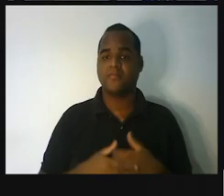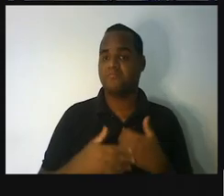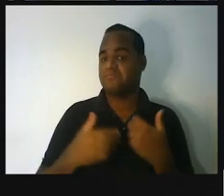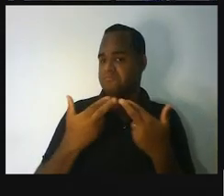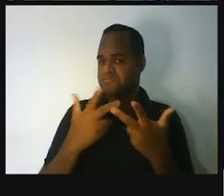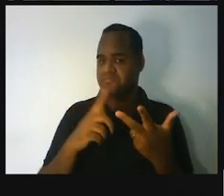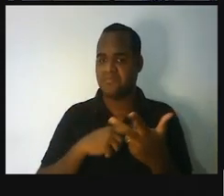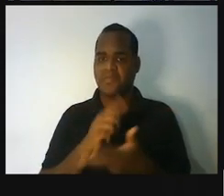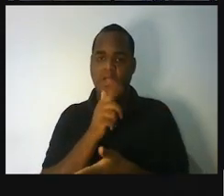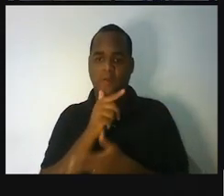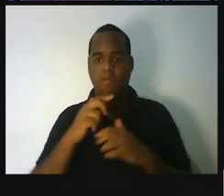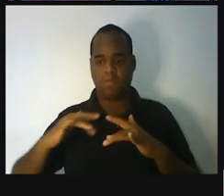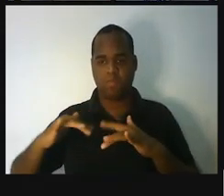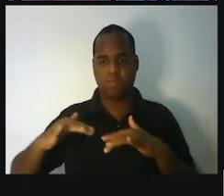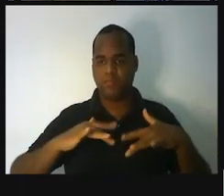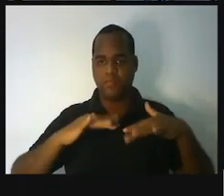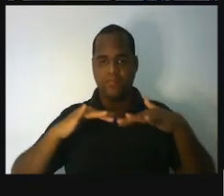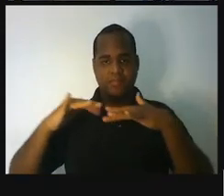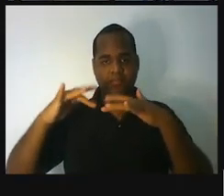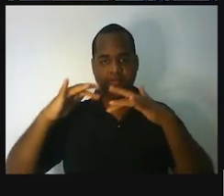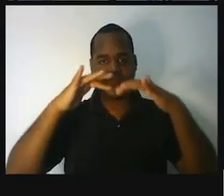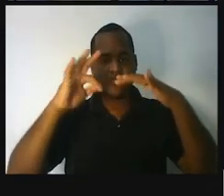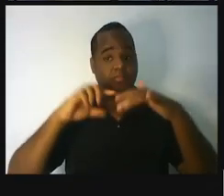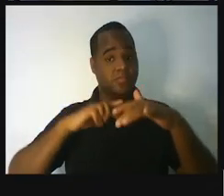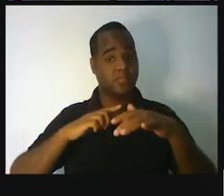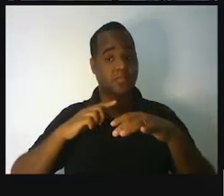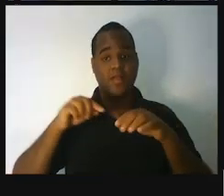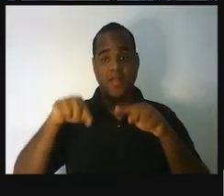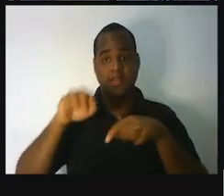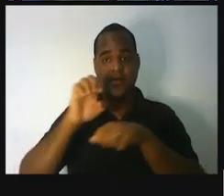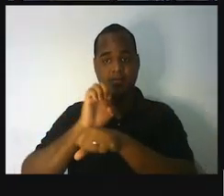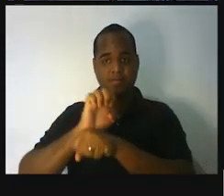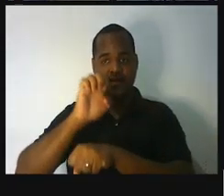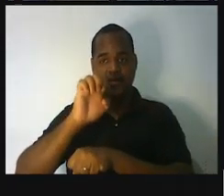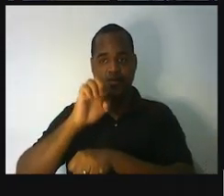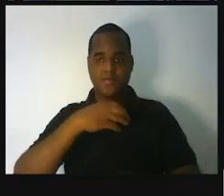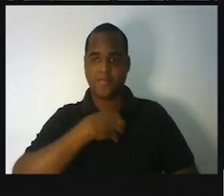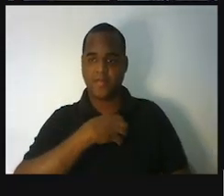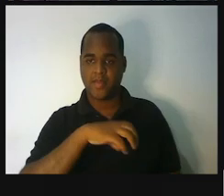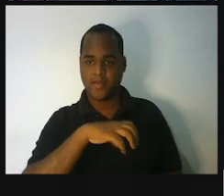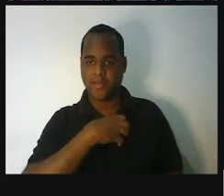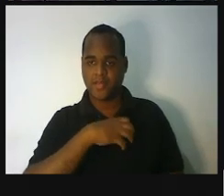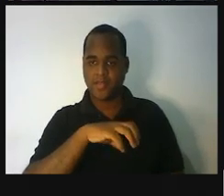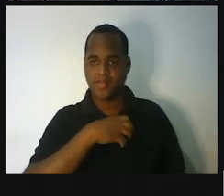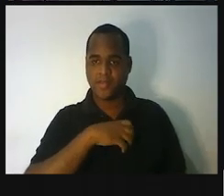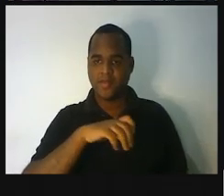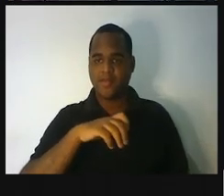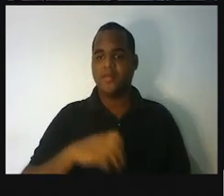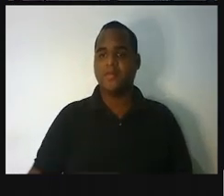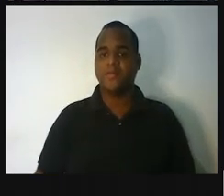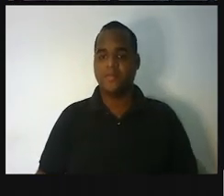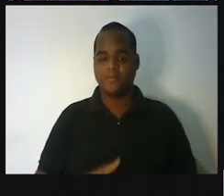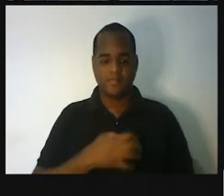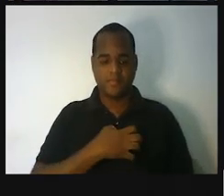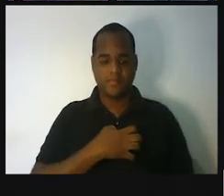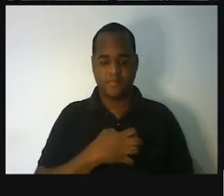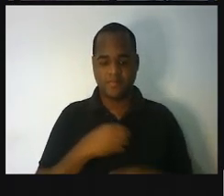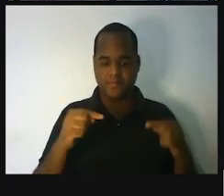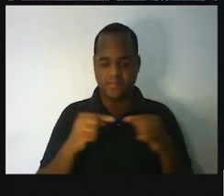reservatórios de água que existem aqui no nosso estado, na nossa maravilhosa Bahia.